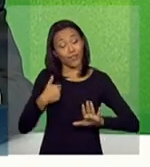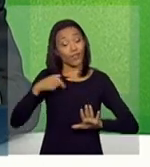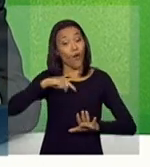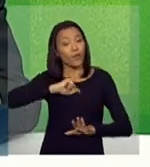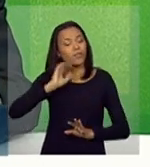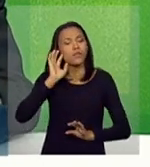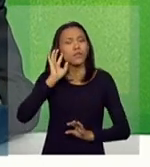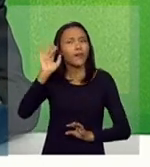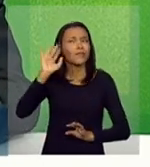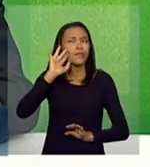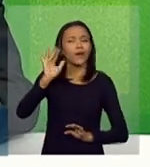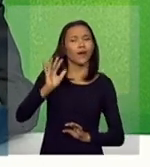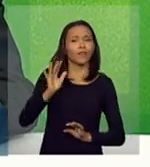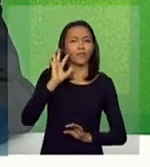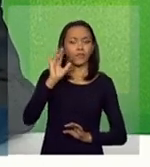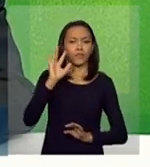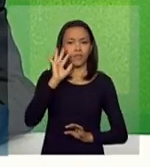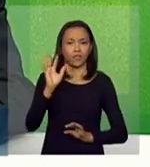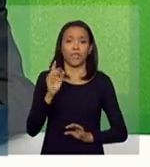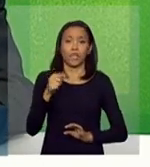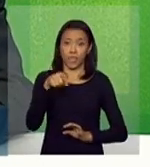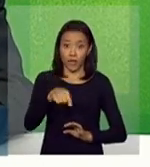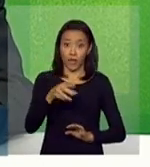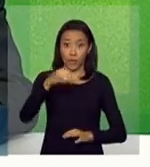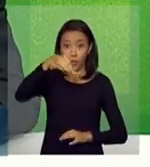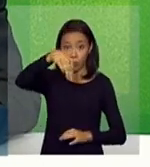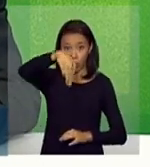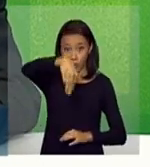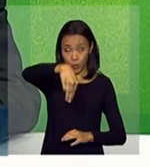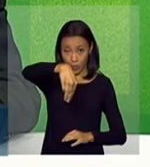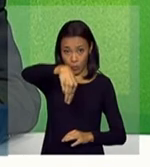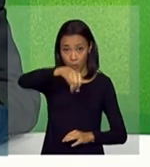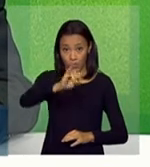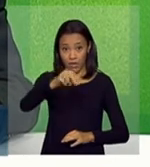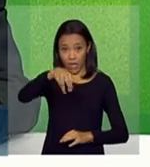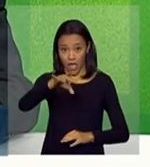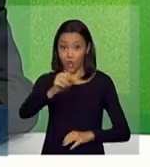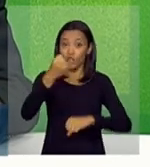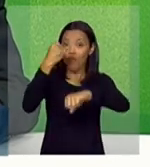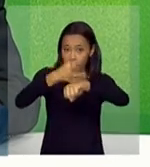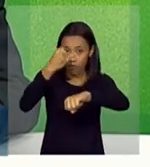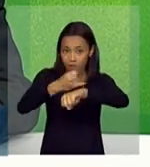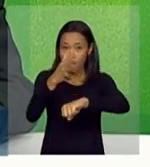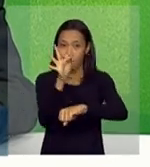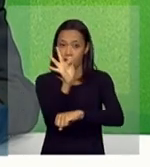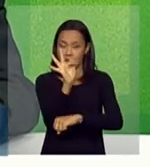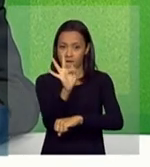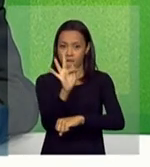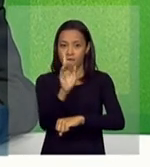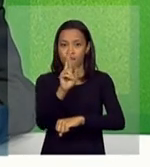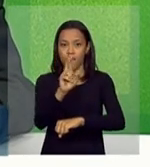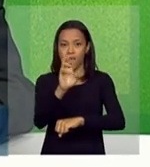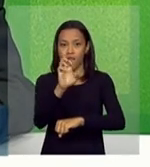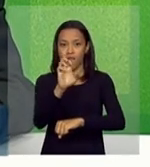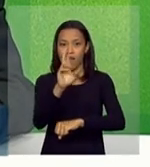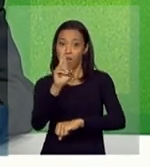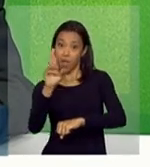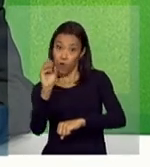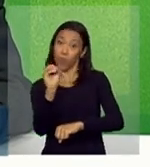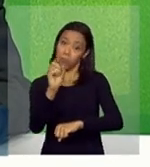imaginamos que o minério de ferro possa ter uma alíquota maior, que é de